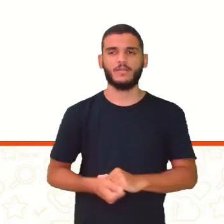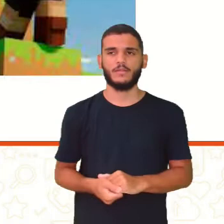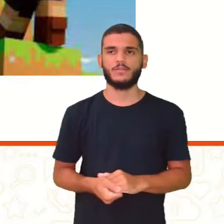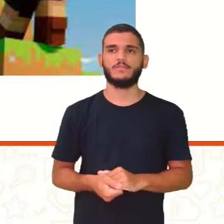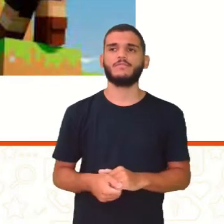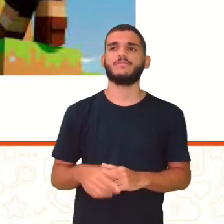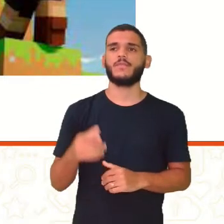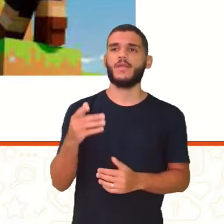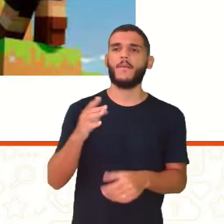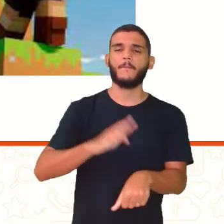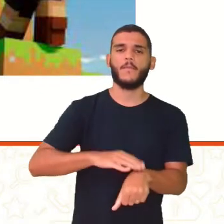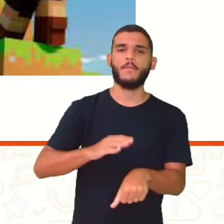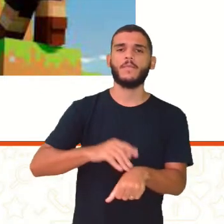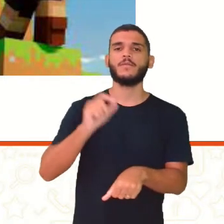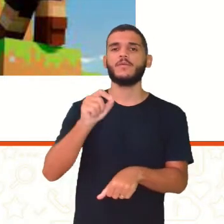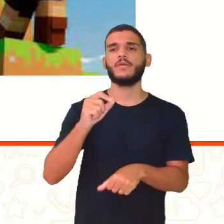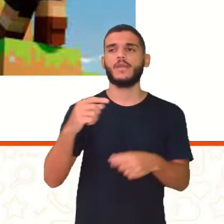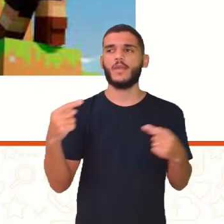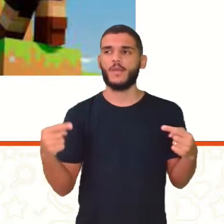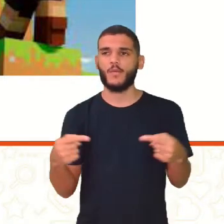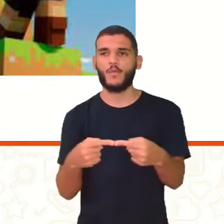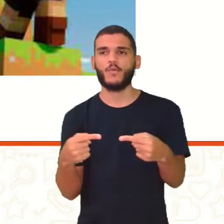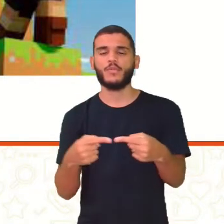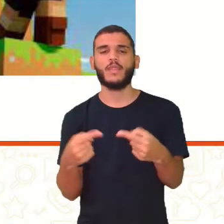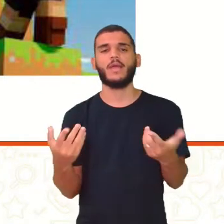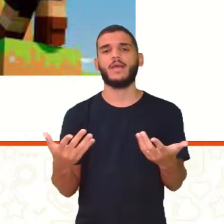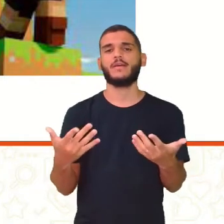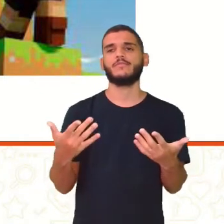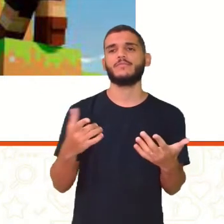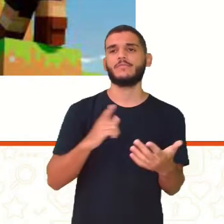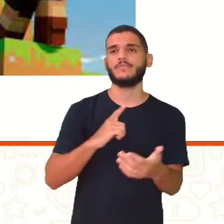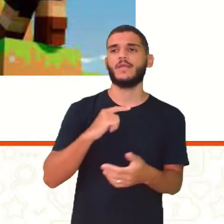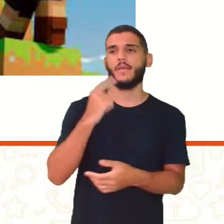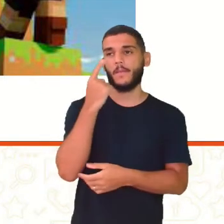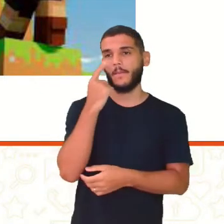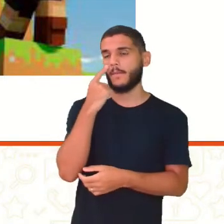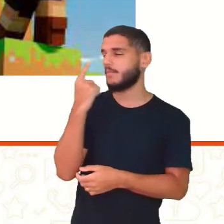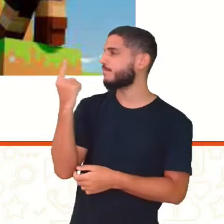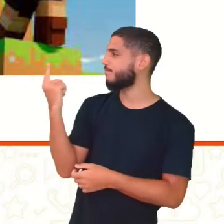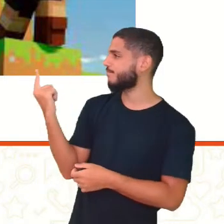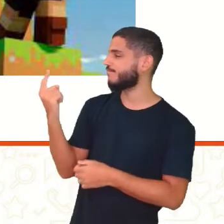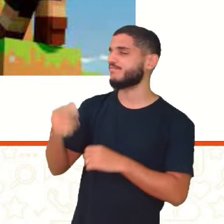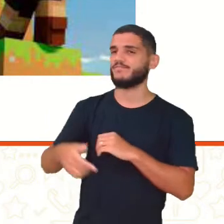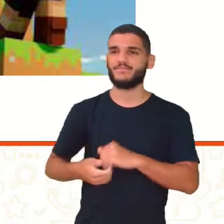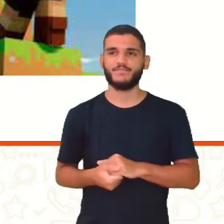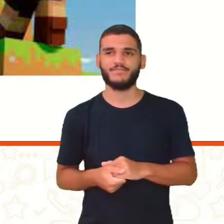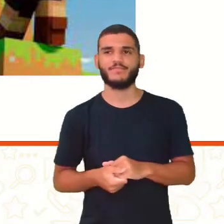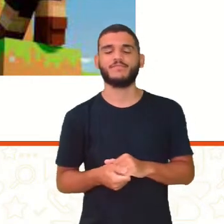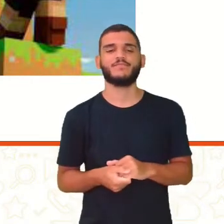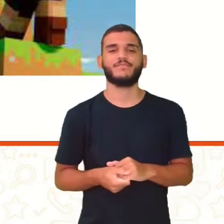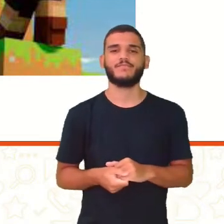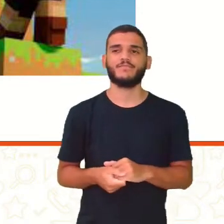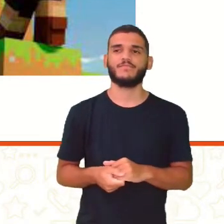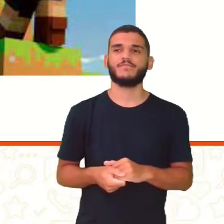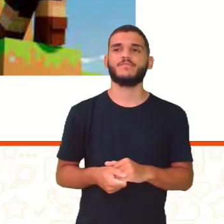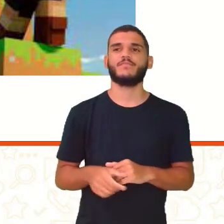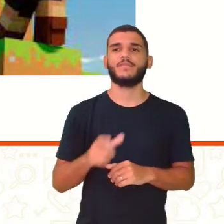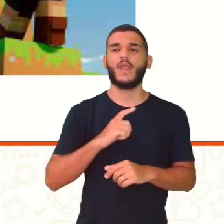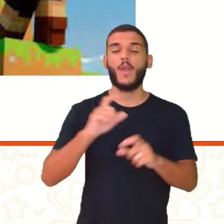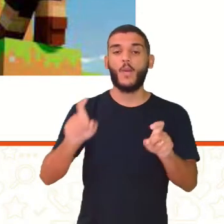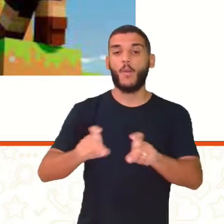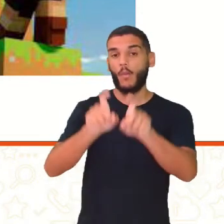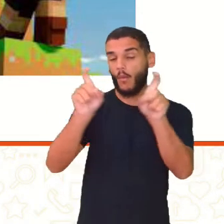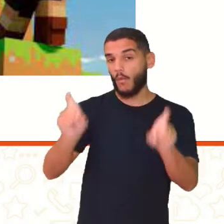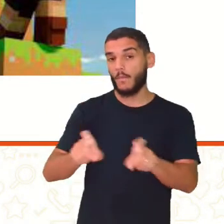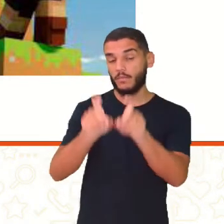em contato com o outro. Está aqui, né, um jogo de tabuleiro, aí tem um próprio jogo de computador que ele